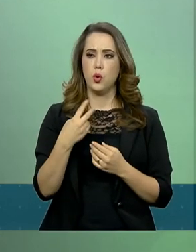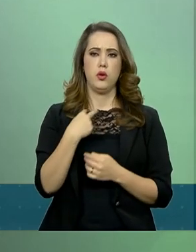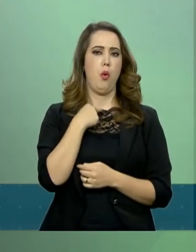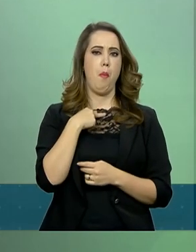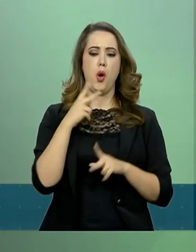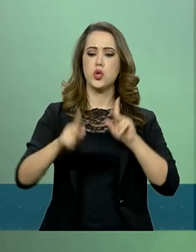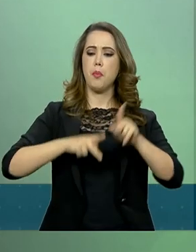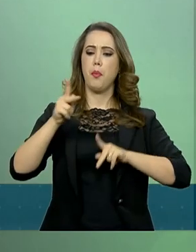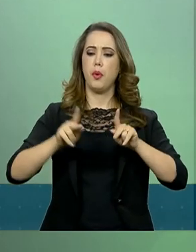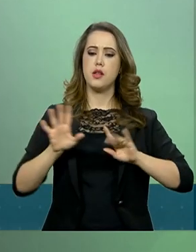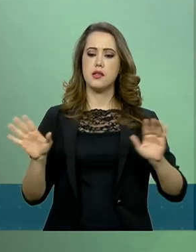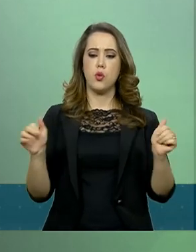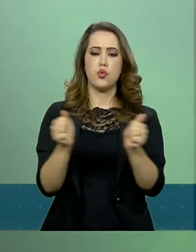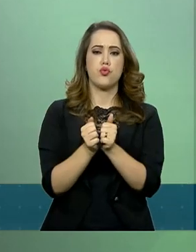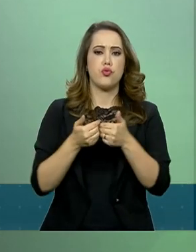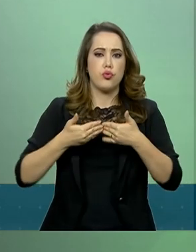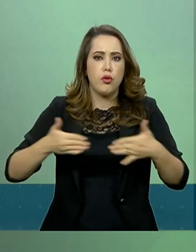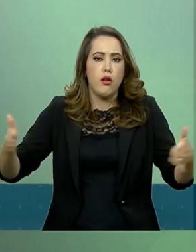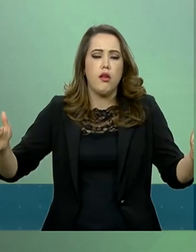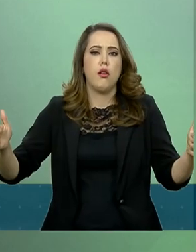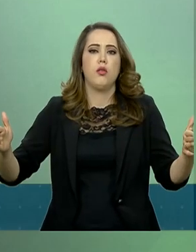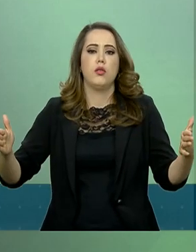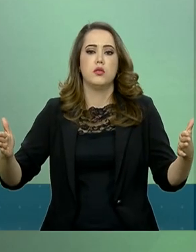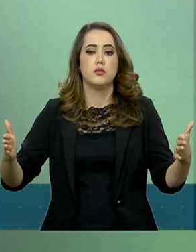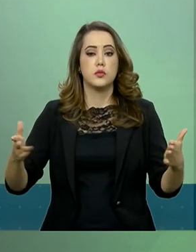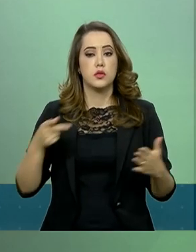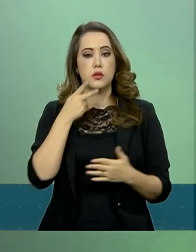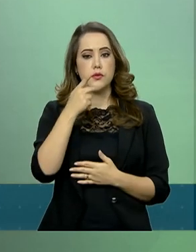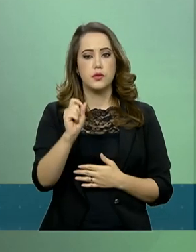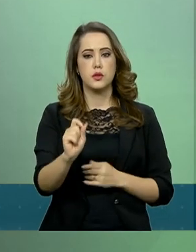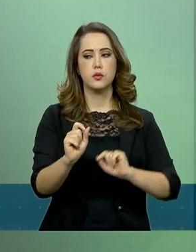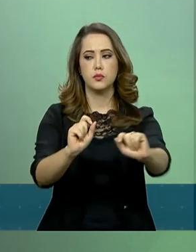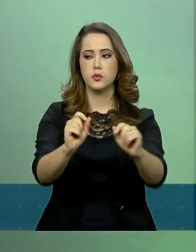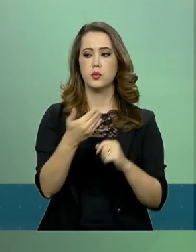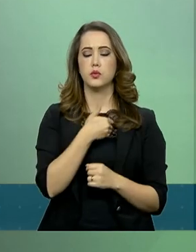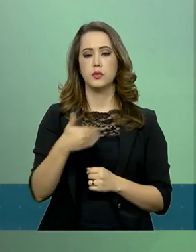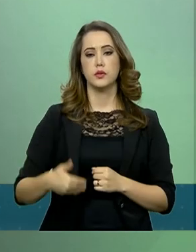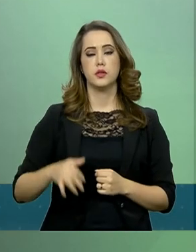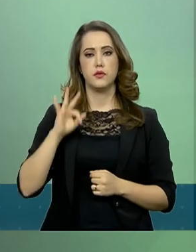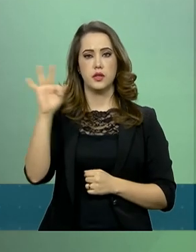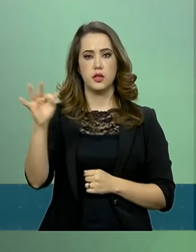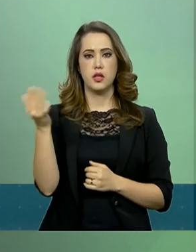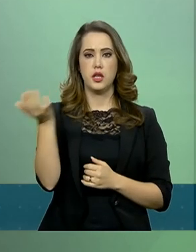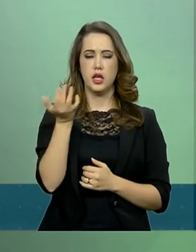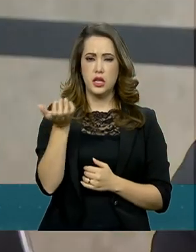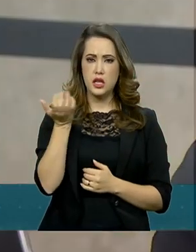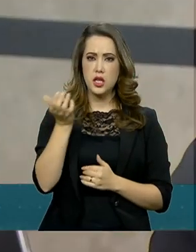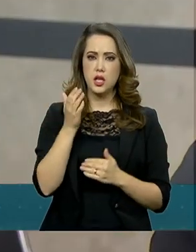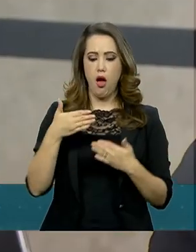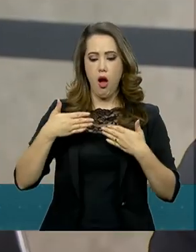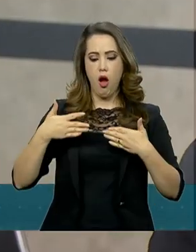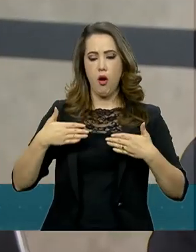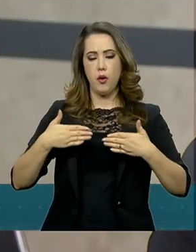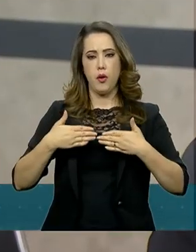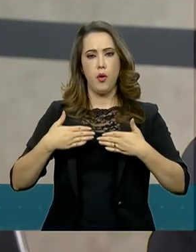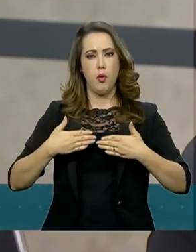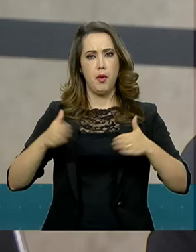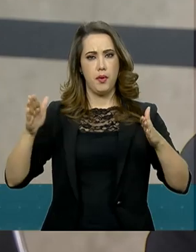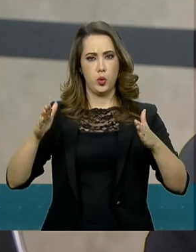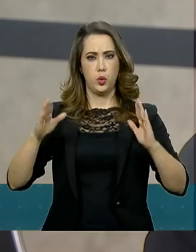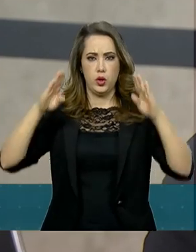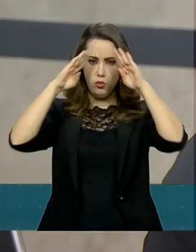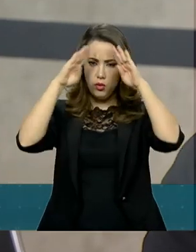que era uma que pelo que dá a entender o governo federal queria uma inauguração restrita à parte